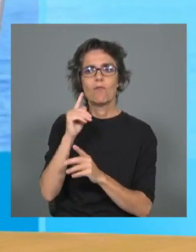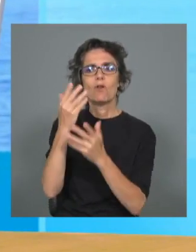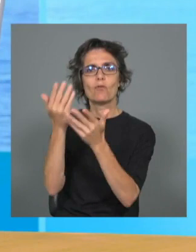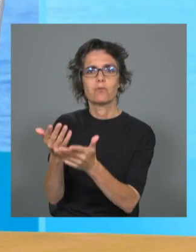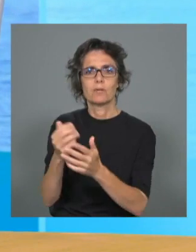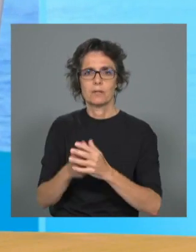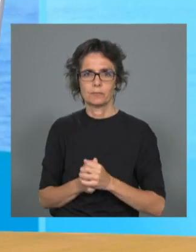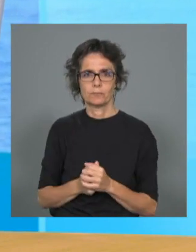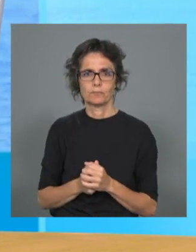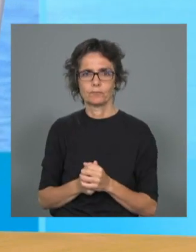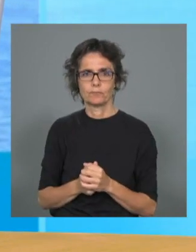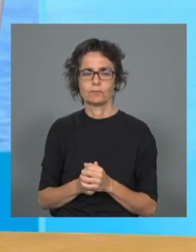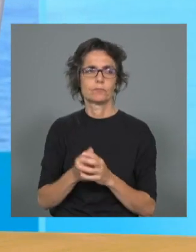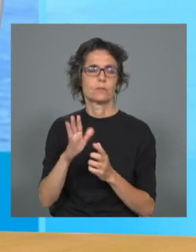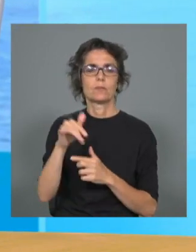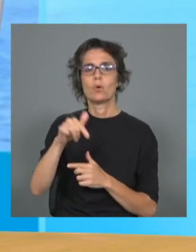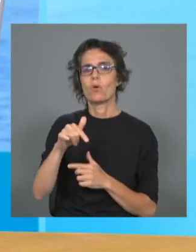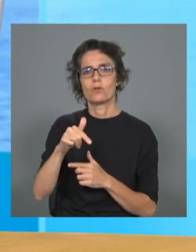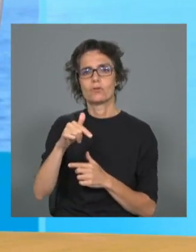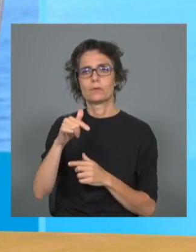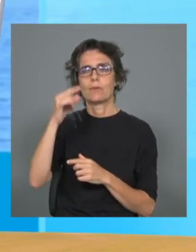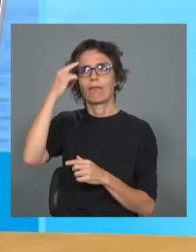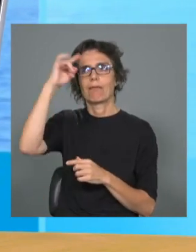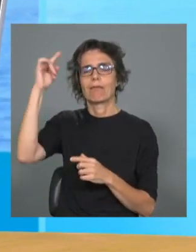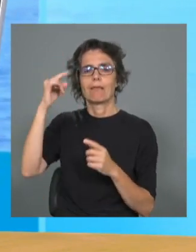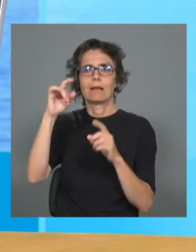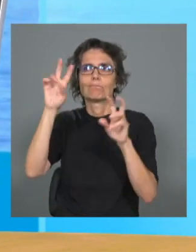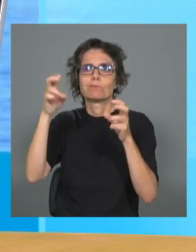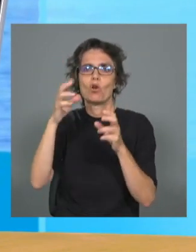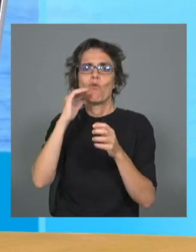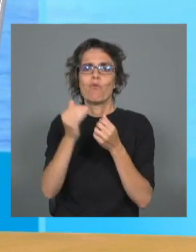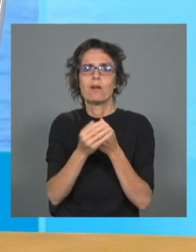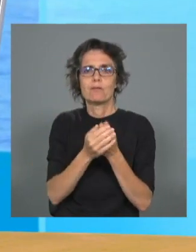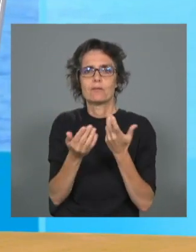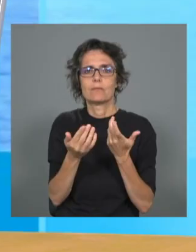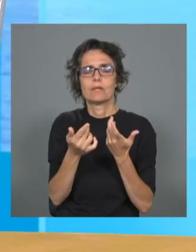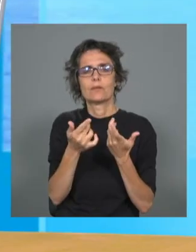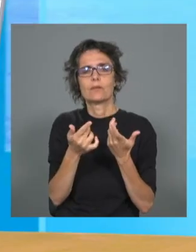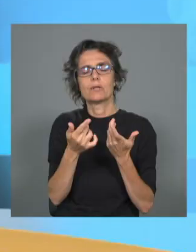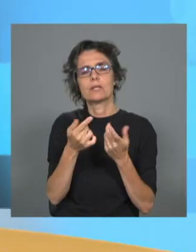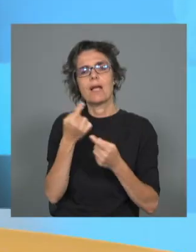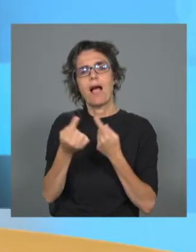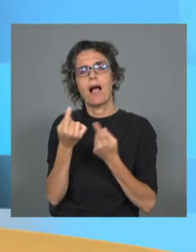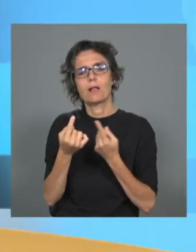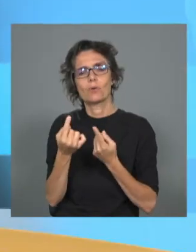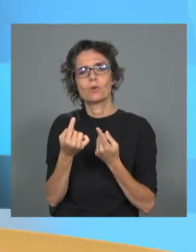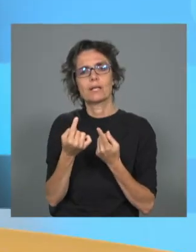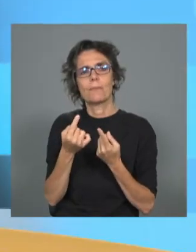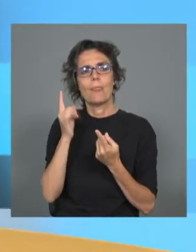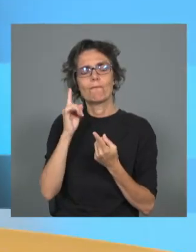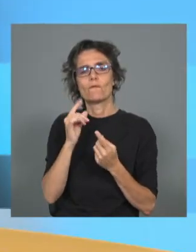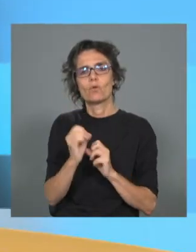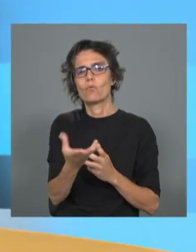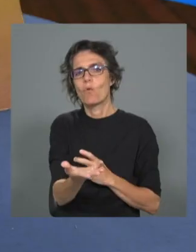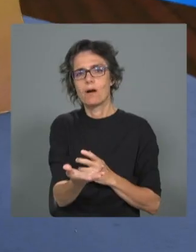se considera o envelhecimento um assunto transversal a todas as idades. Isto é algo também, alguns